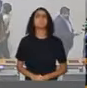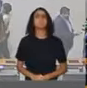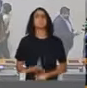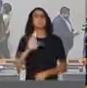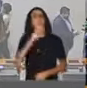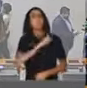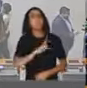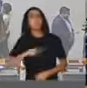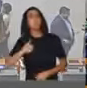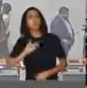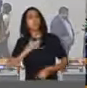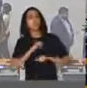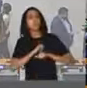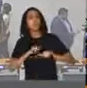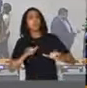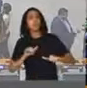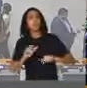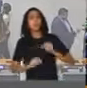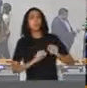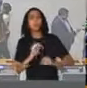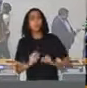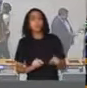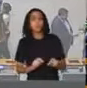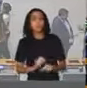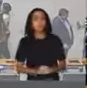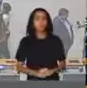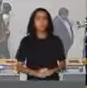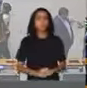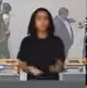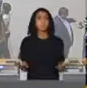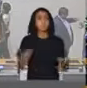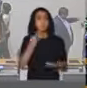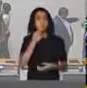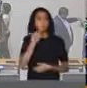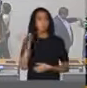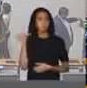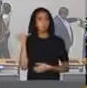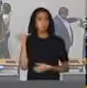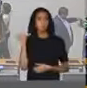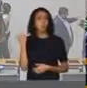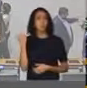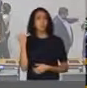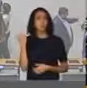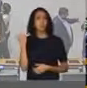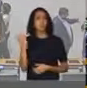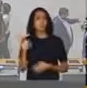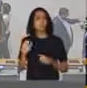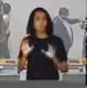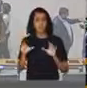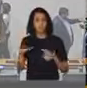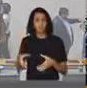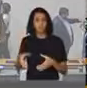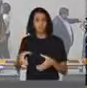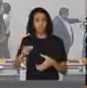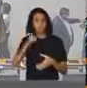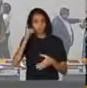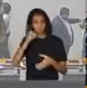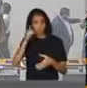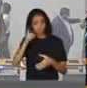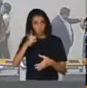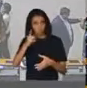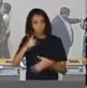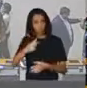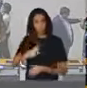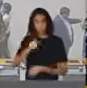Presidente, eu queria comunicar à casa que nós fizemos agora a bancada de deputados eleitos